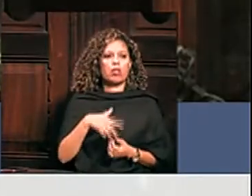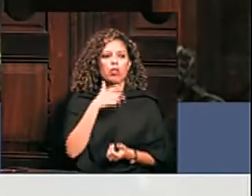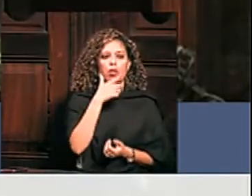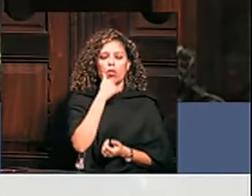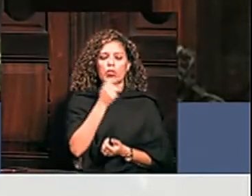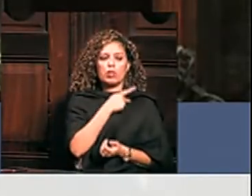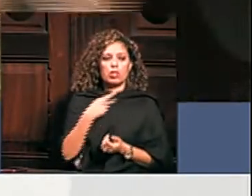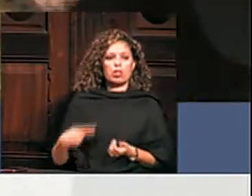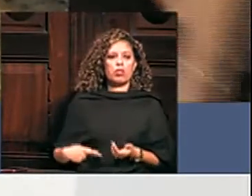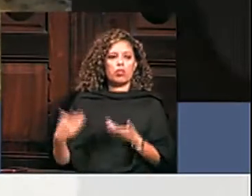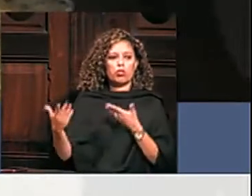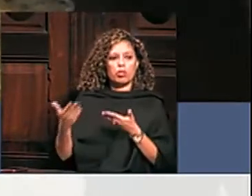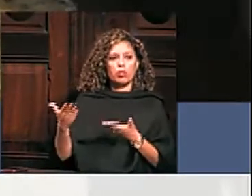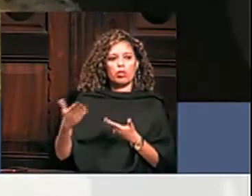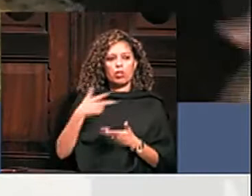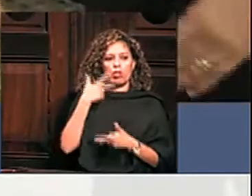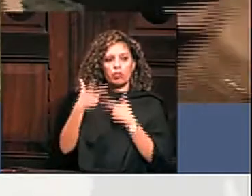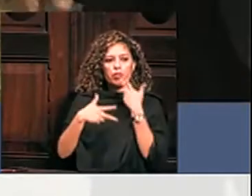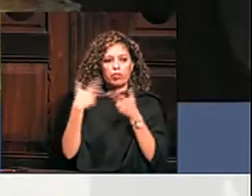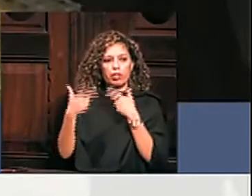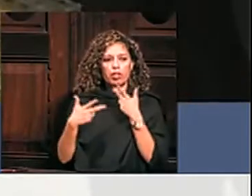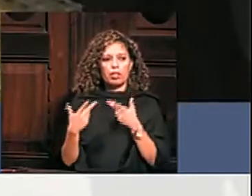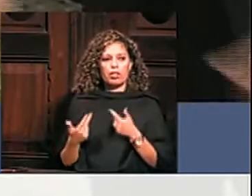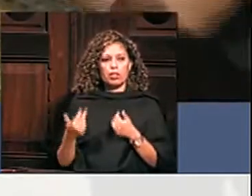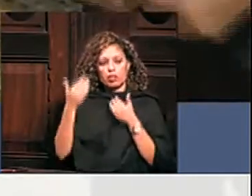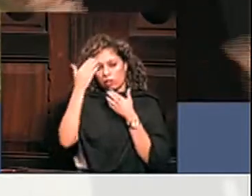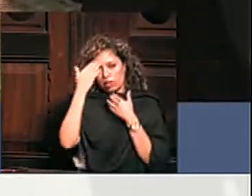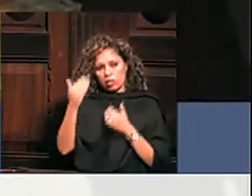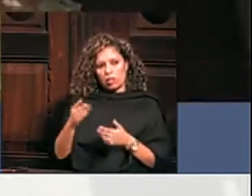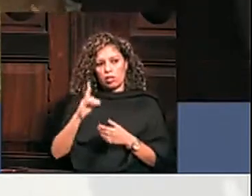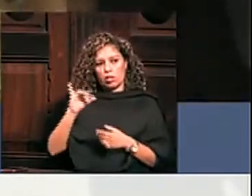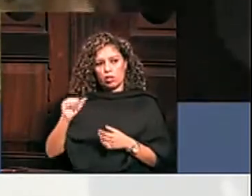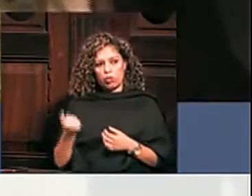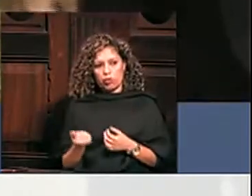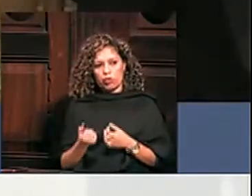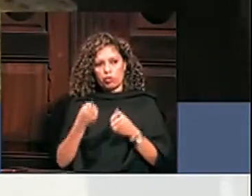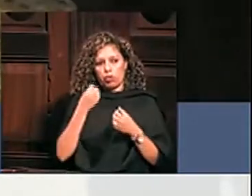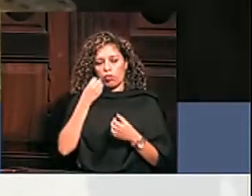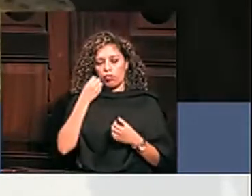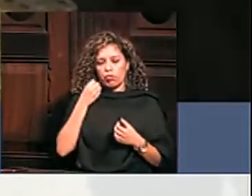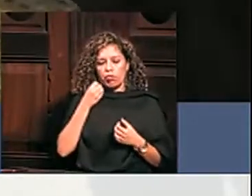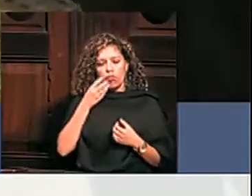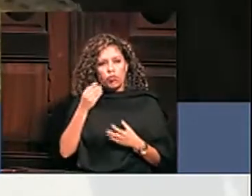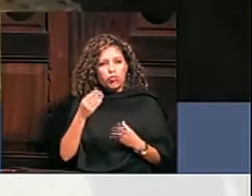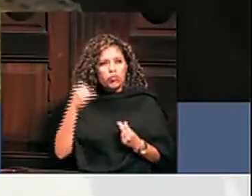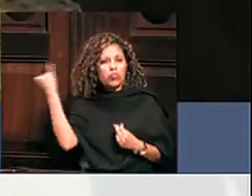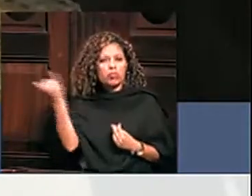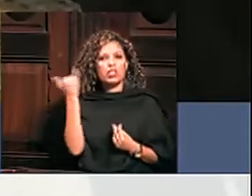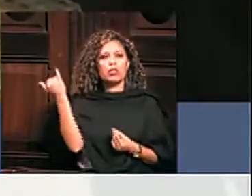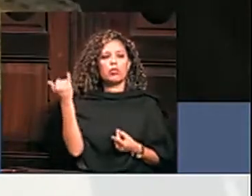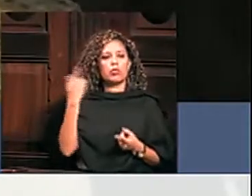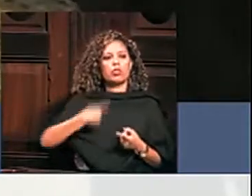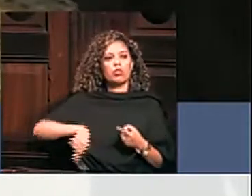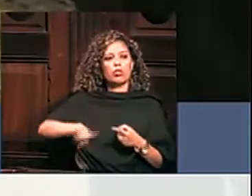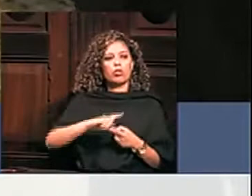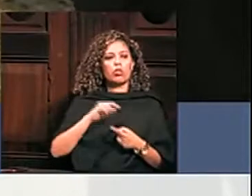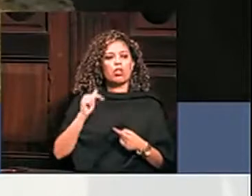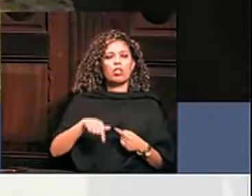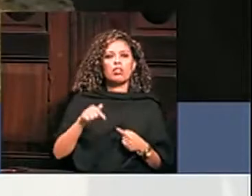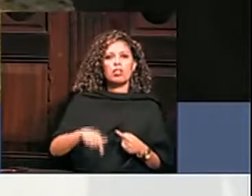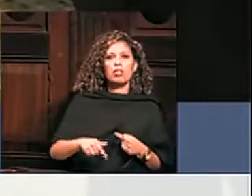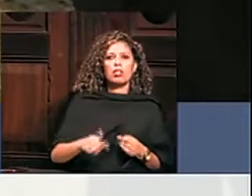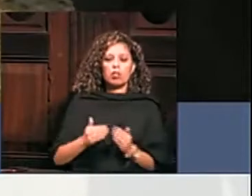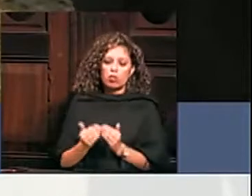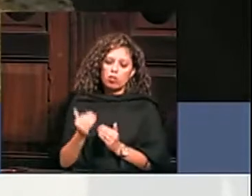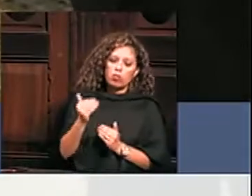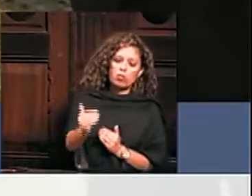Presidente, eu quero iniciar minha fala dizendo que hoje o dia foi extremamente importante. Chegamos a essa casa no início da